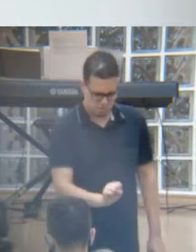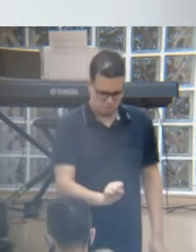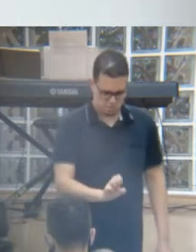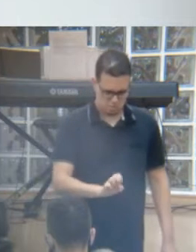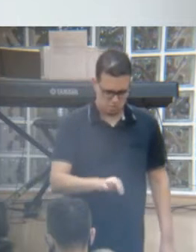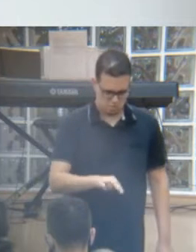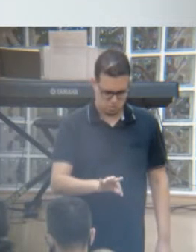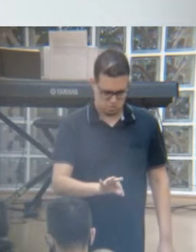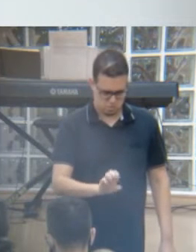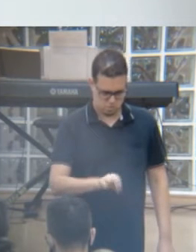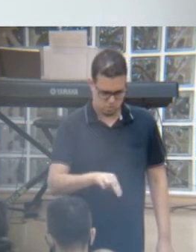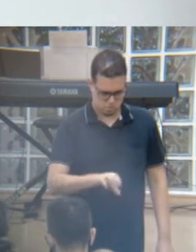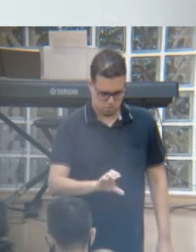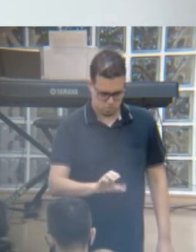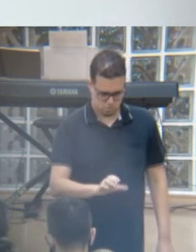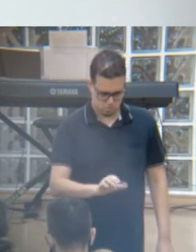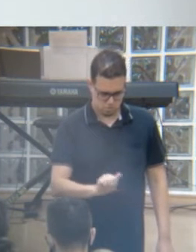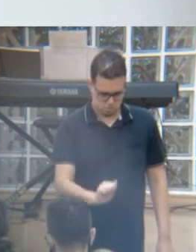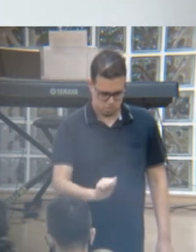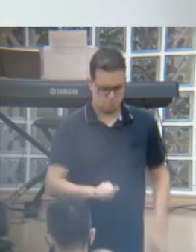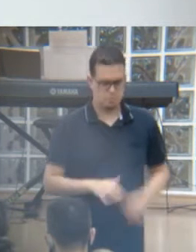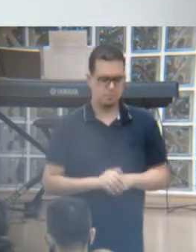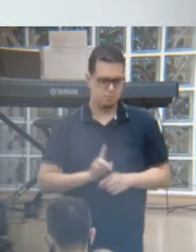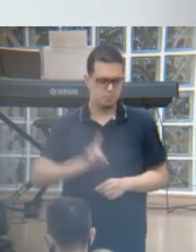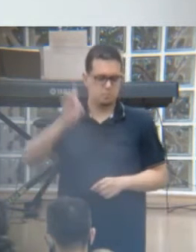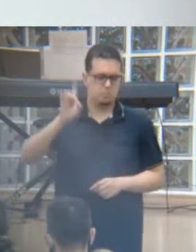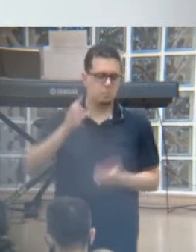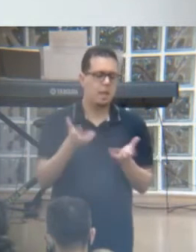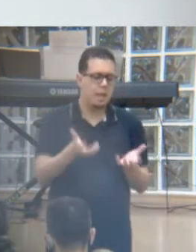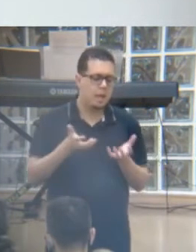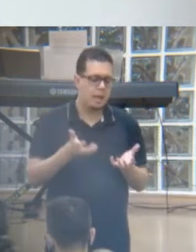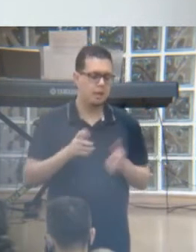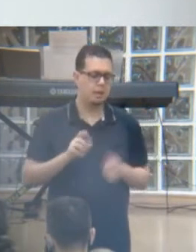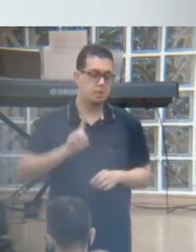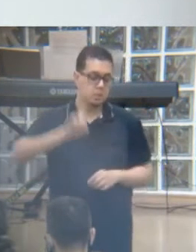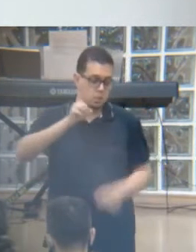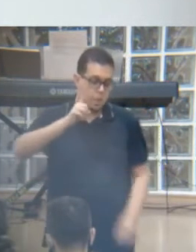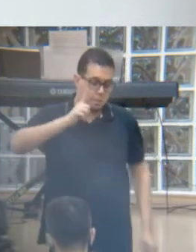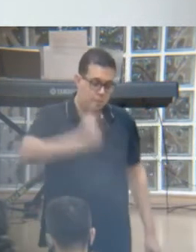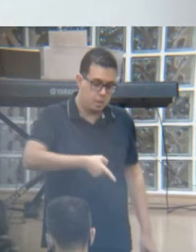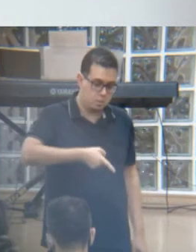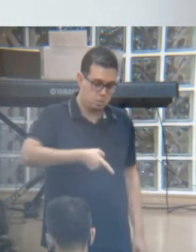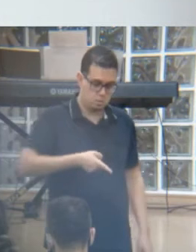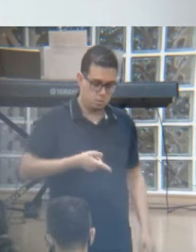absolvição ou de condenação. São verdades